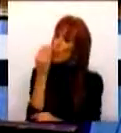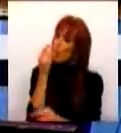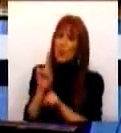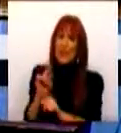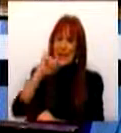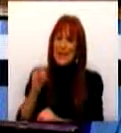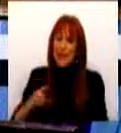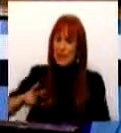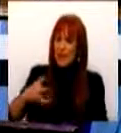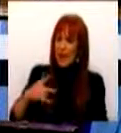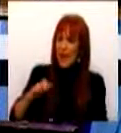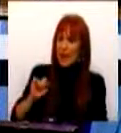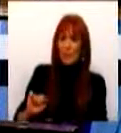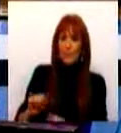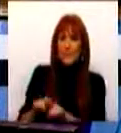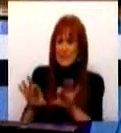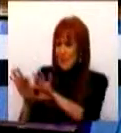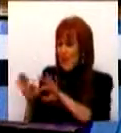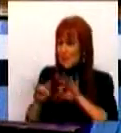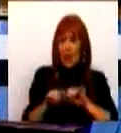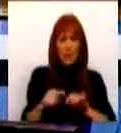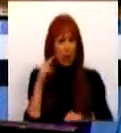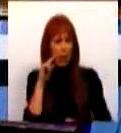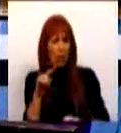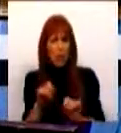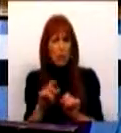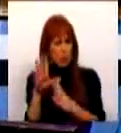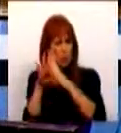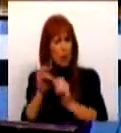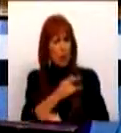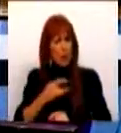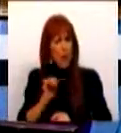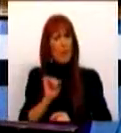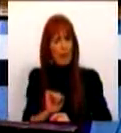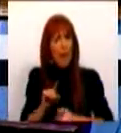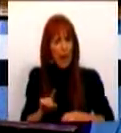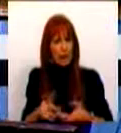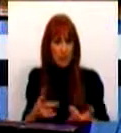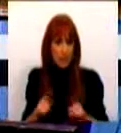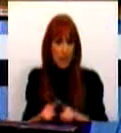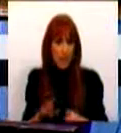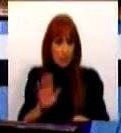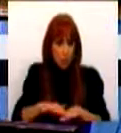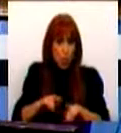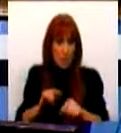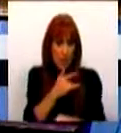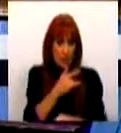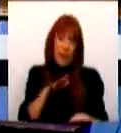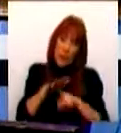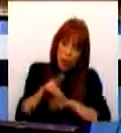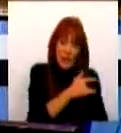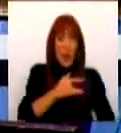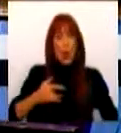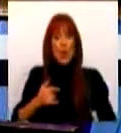da dieta mediterrânica, universalmente considerado como um modelo saudável. E com consequências para a saúde e bem-estar